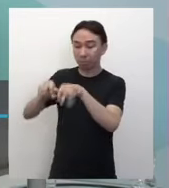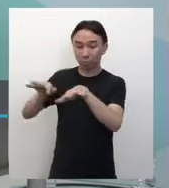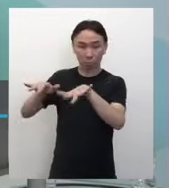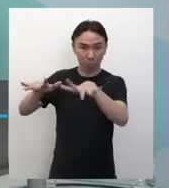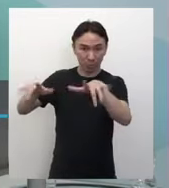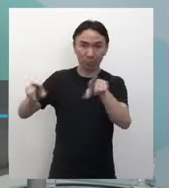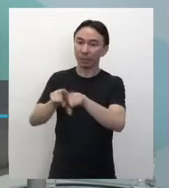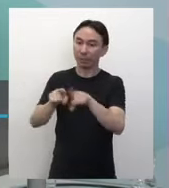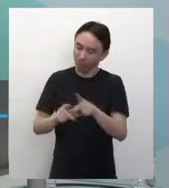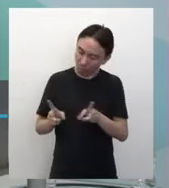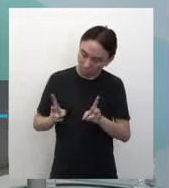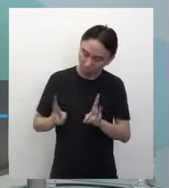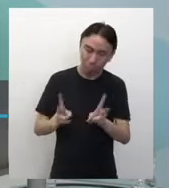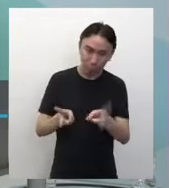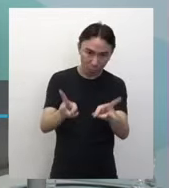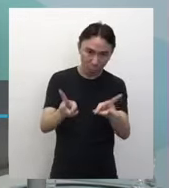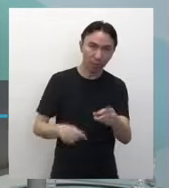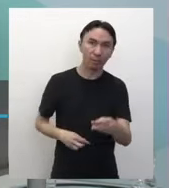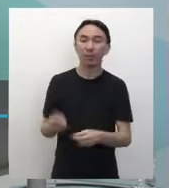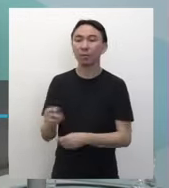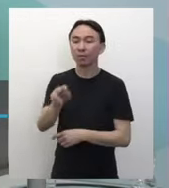colocou live.